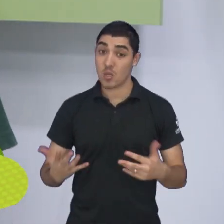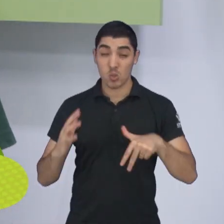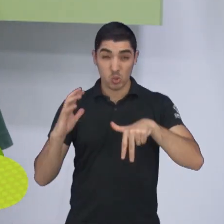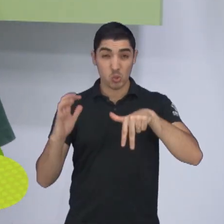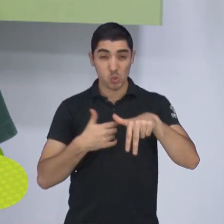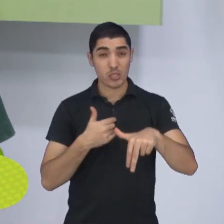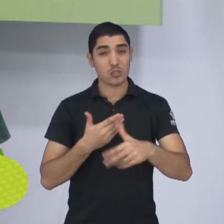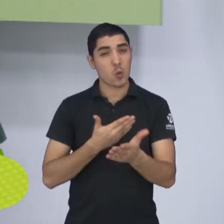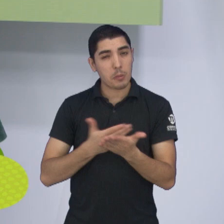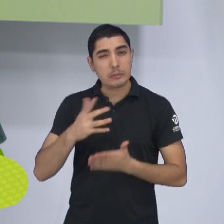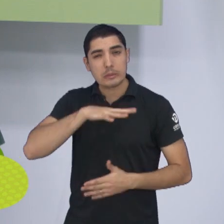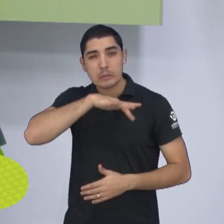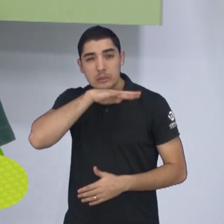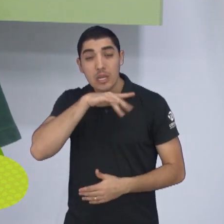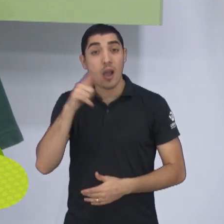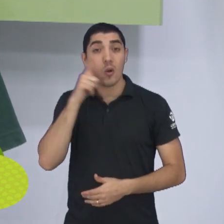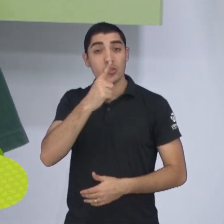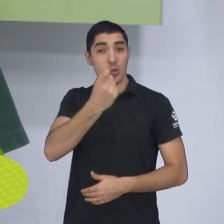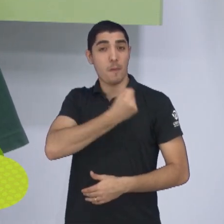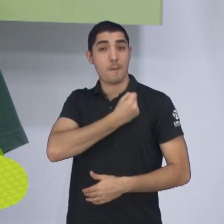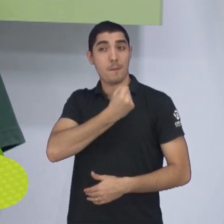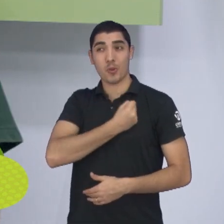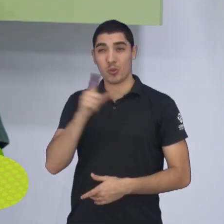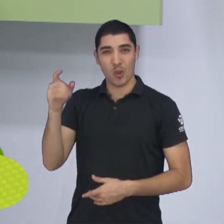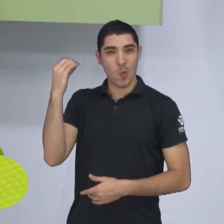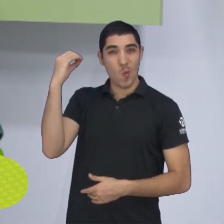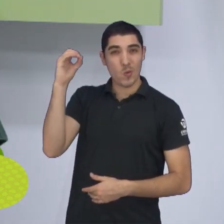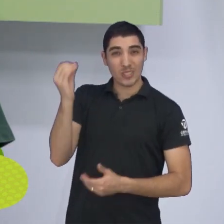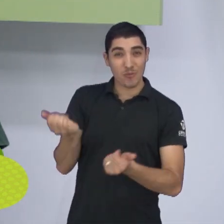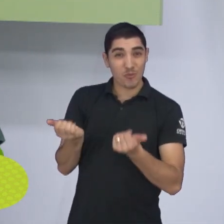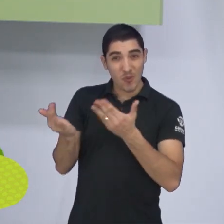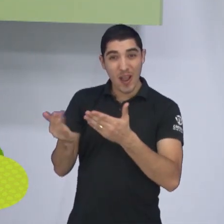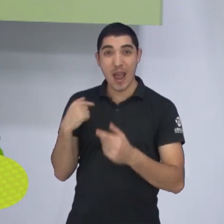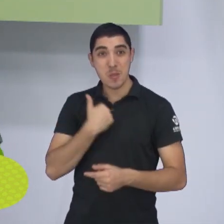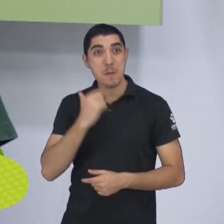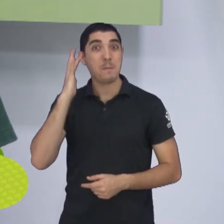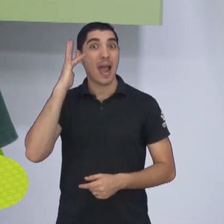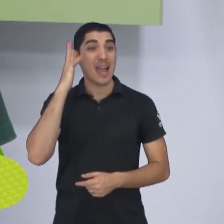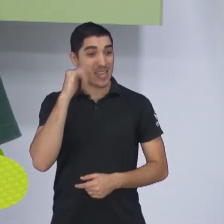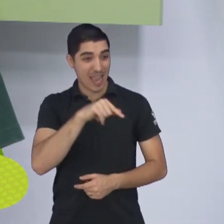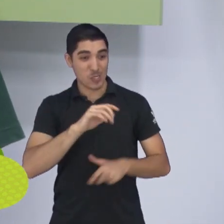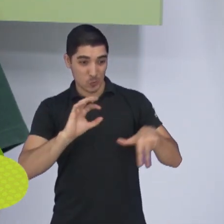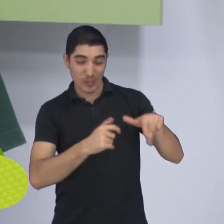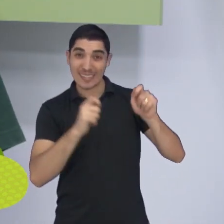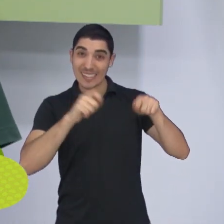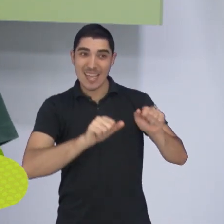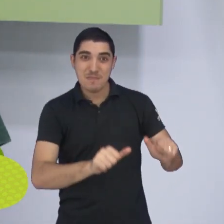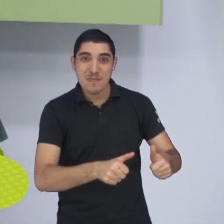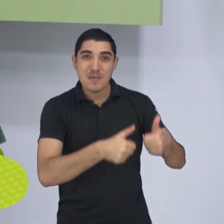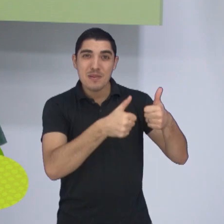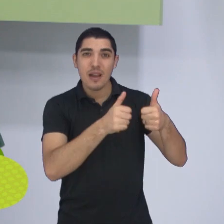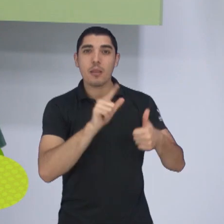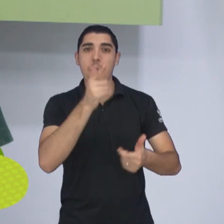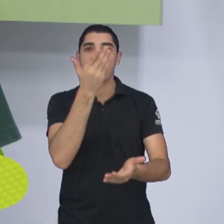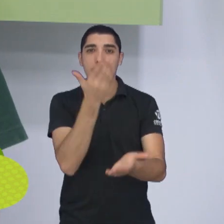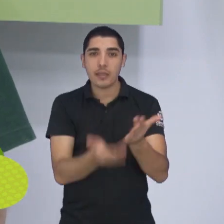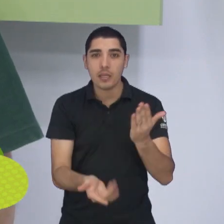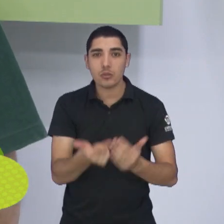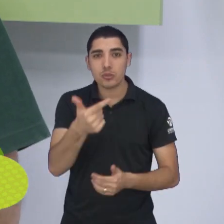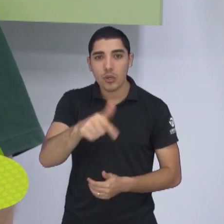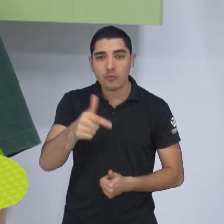mal o campeonato, fez um pontinho contra o Audax em Osasco, a gente achou que ia, né, começar a reagir, mas perdeu para o América e acabou perdendo